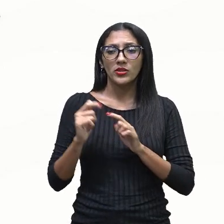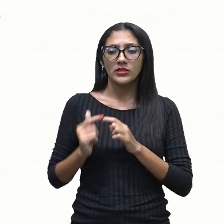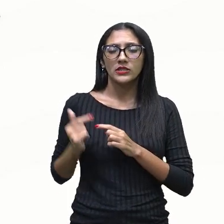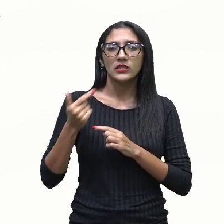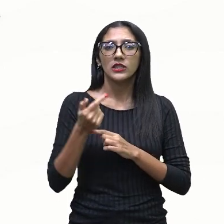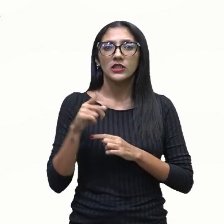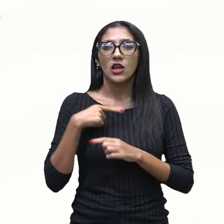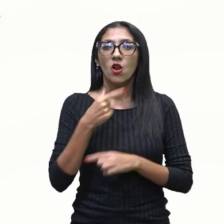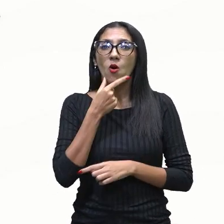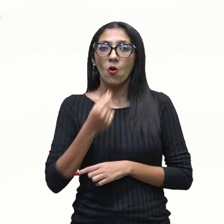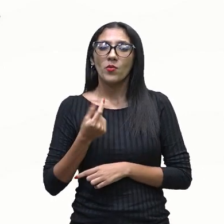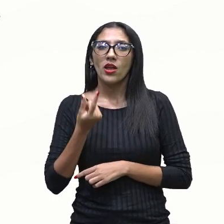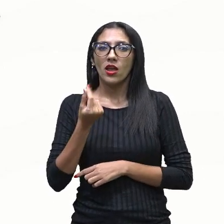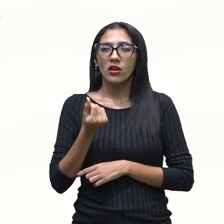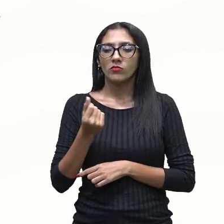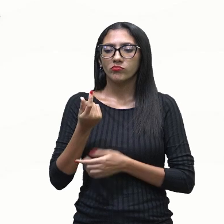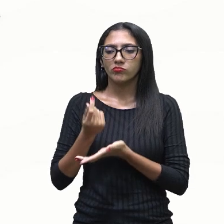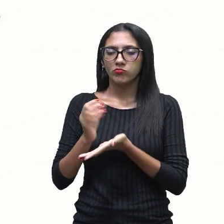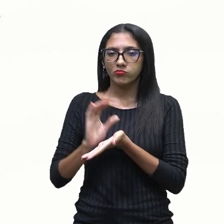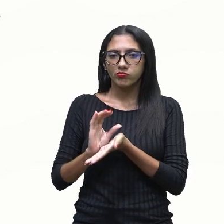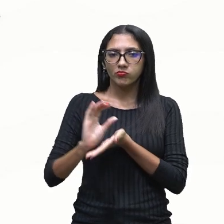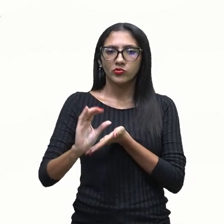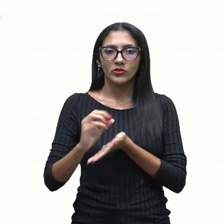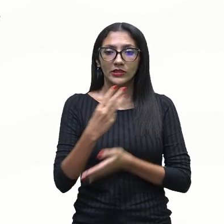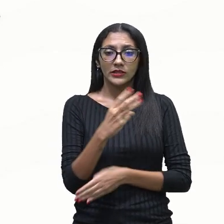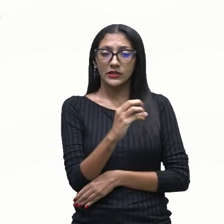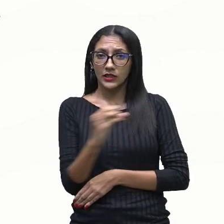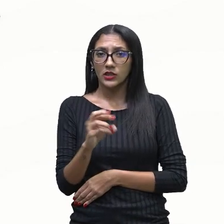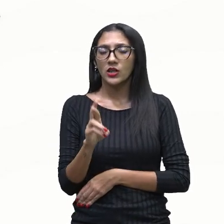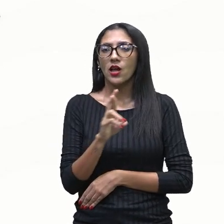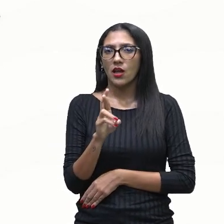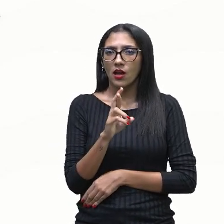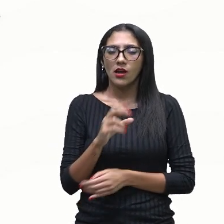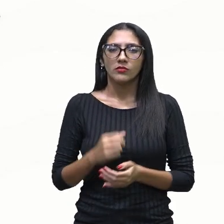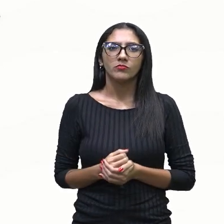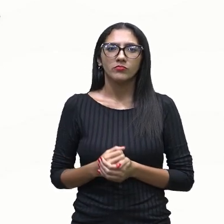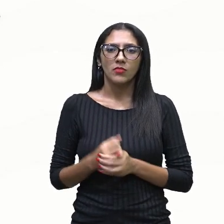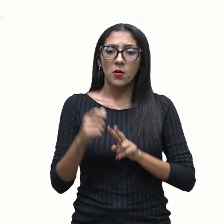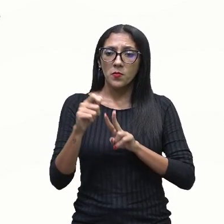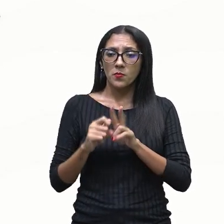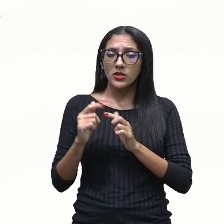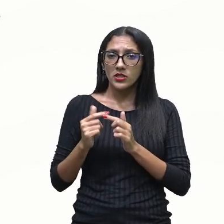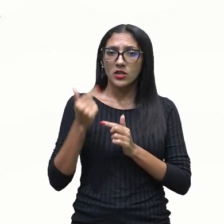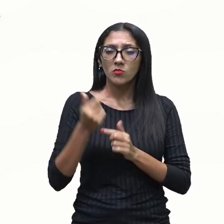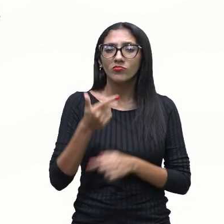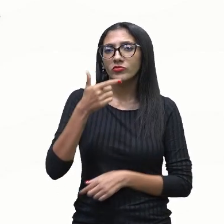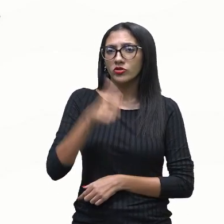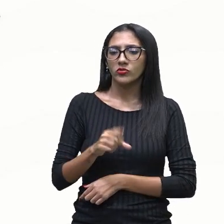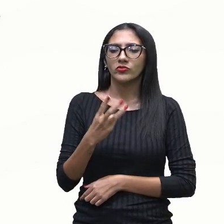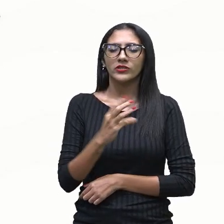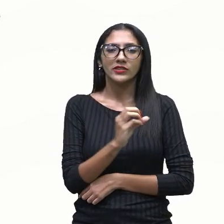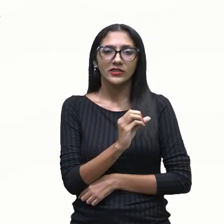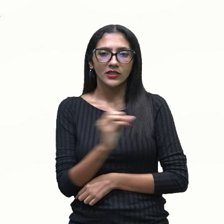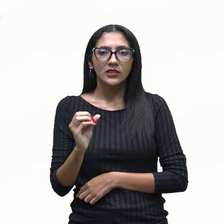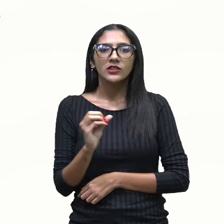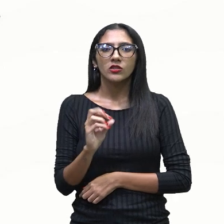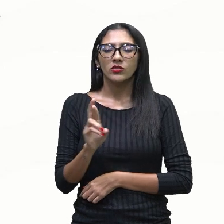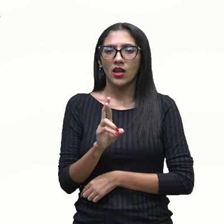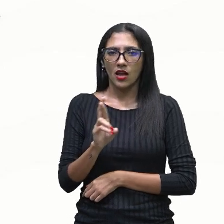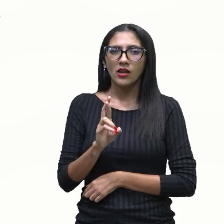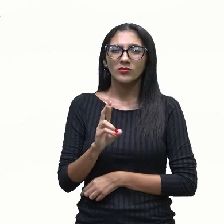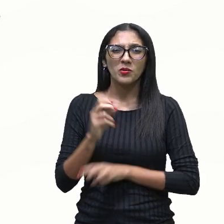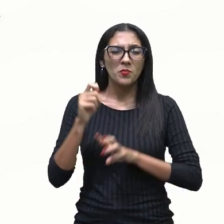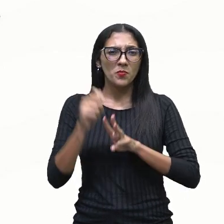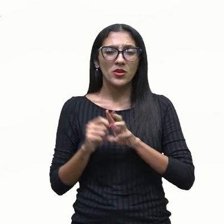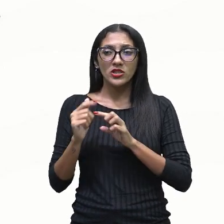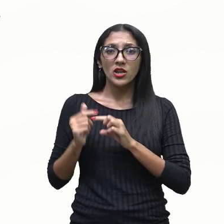depositou R$300. Um mês após, depositou novamente R$300. E no mês seguinte, liquidou a